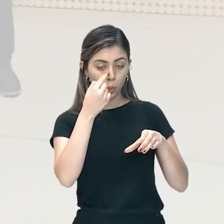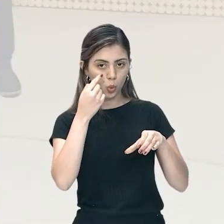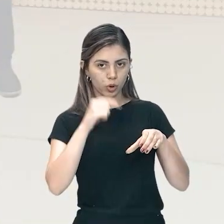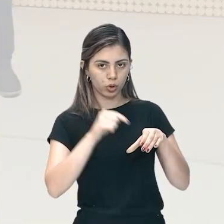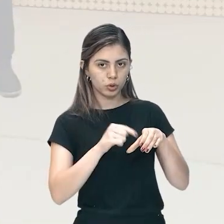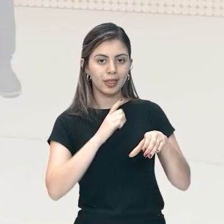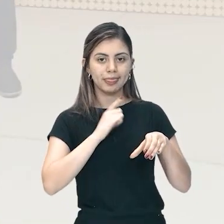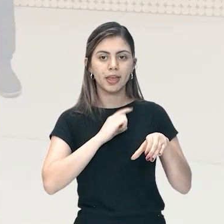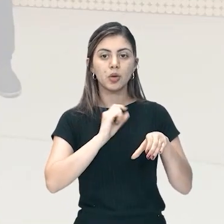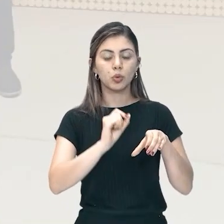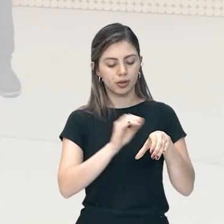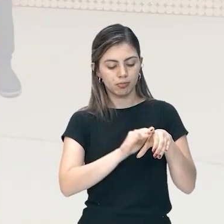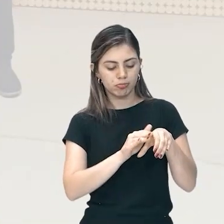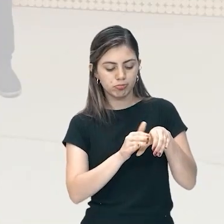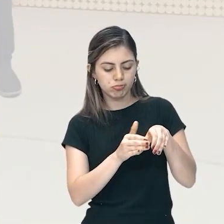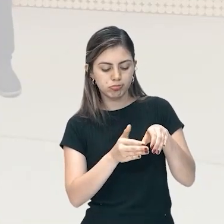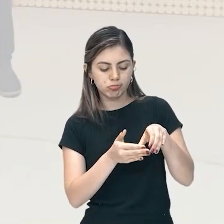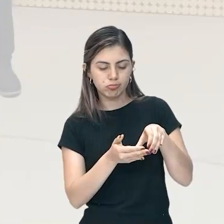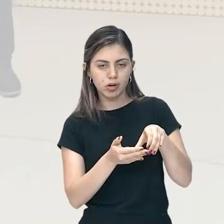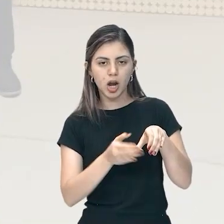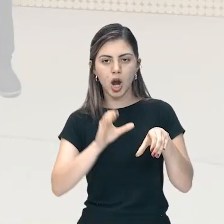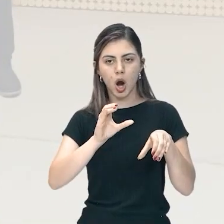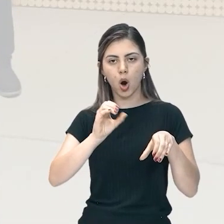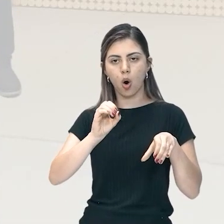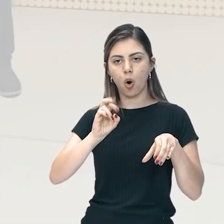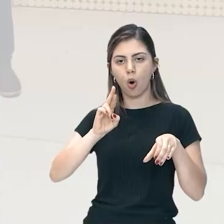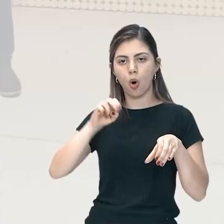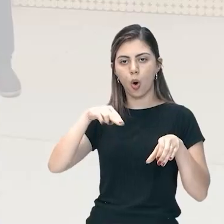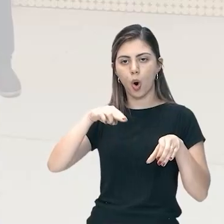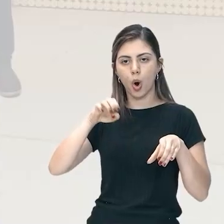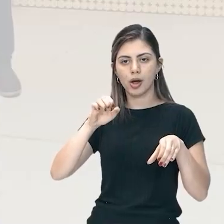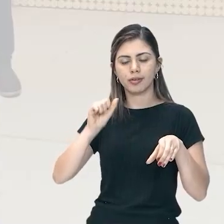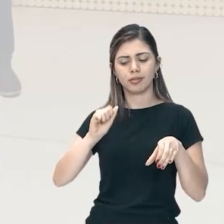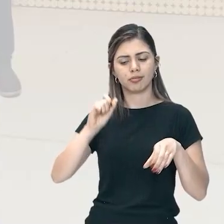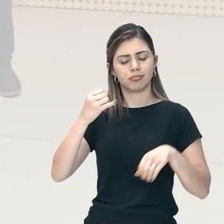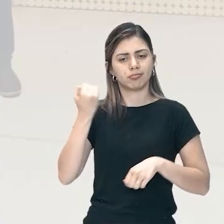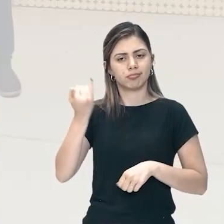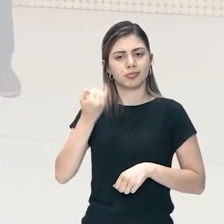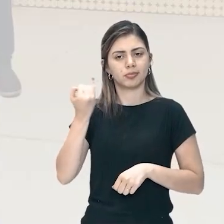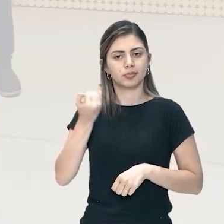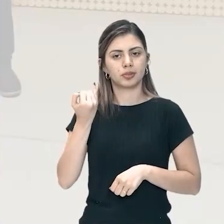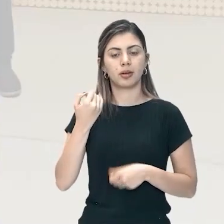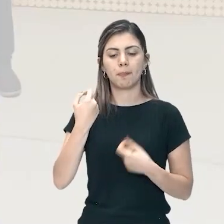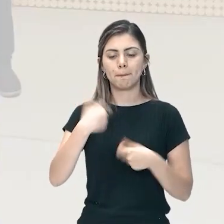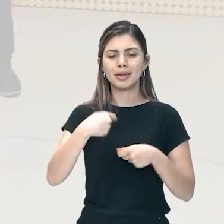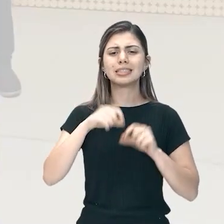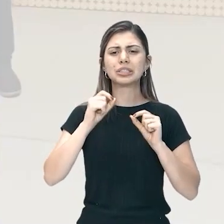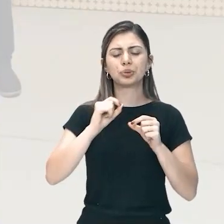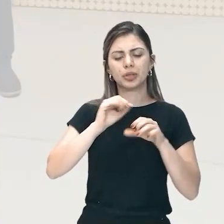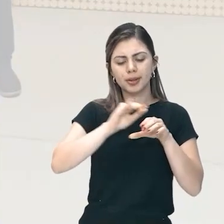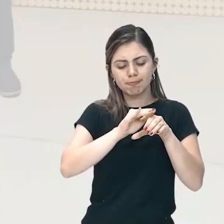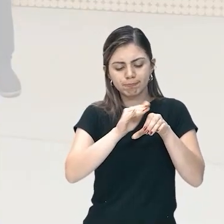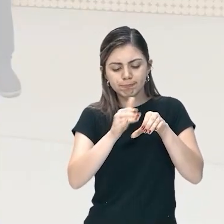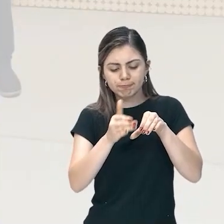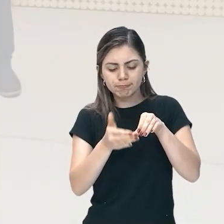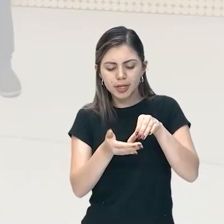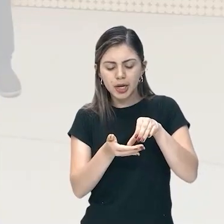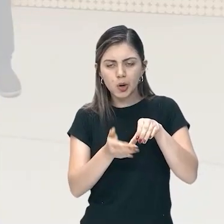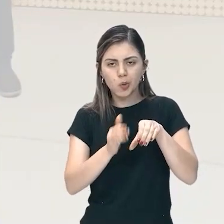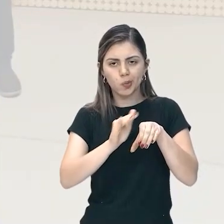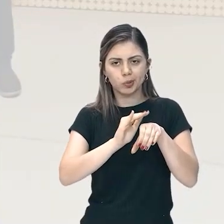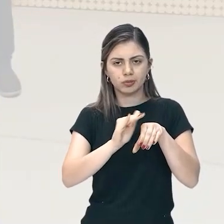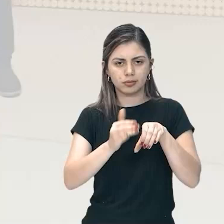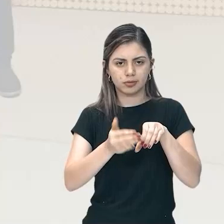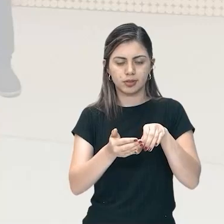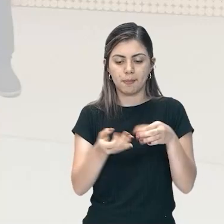da córnea, tá, gente? E a córnea, ela é importante porque ela precisa ser bem esférica, tá, pessoal? Ela precisa ser